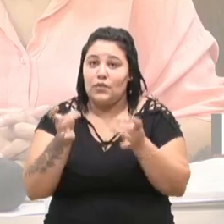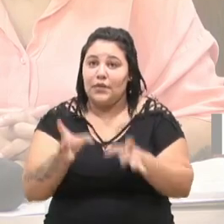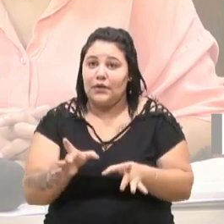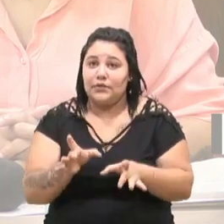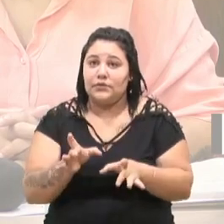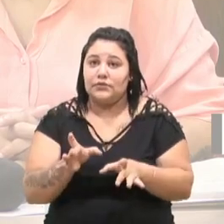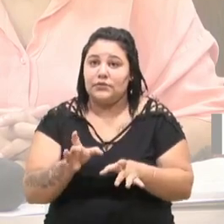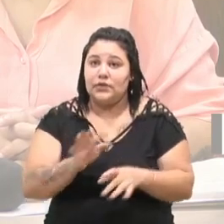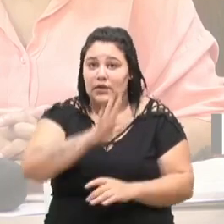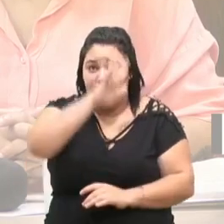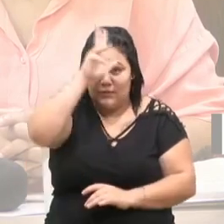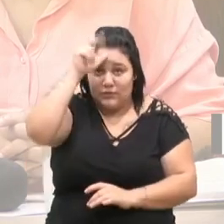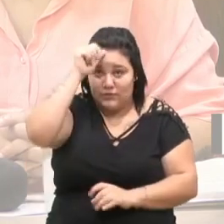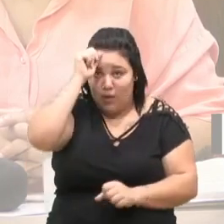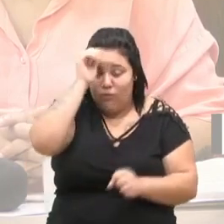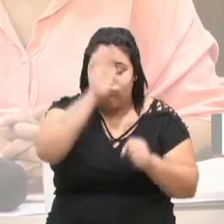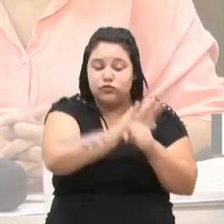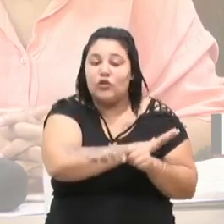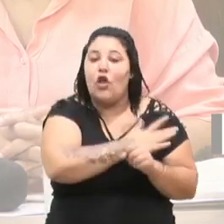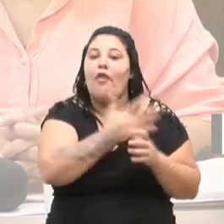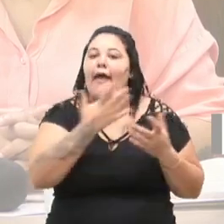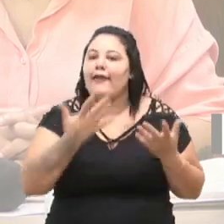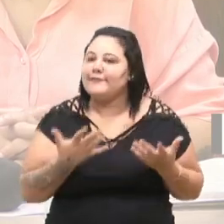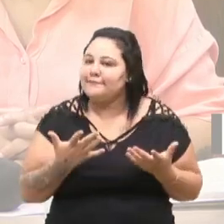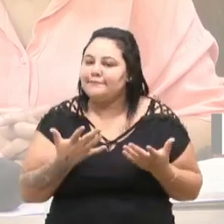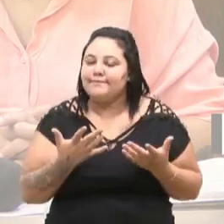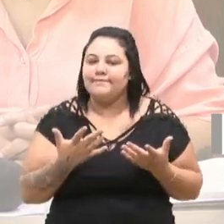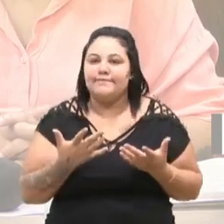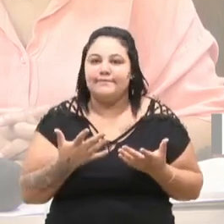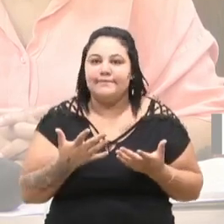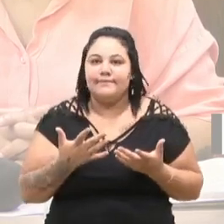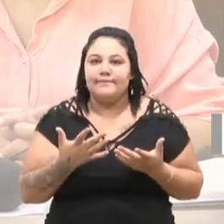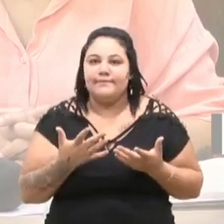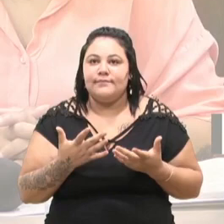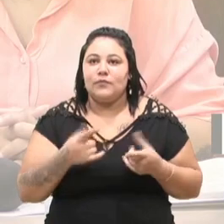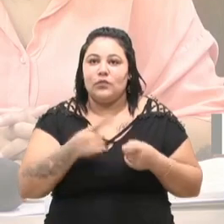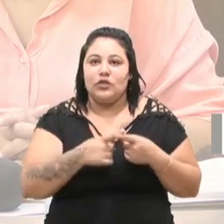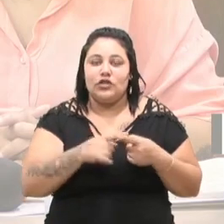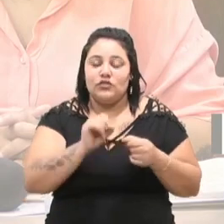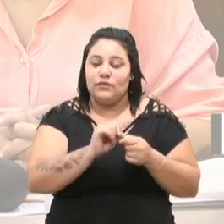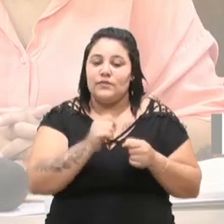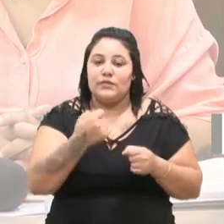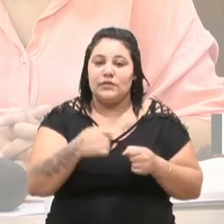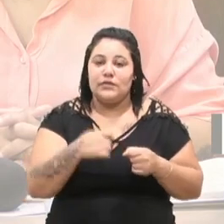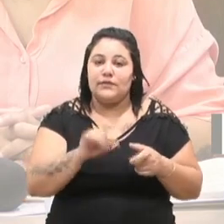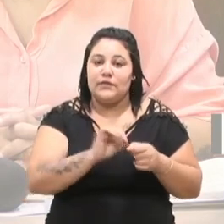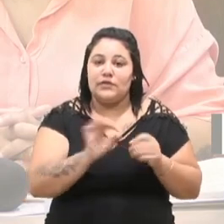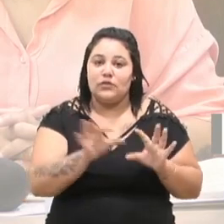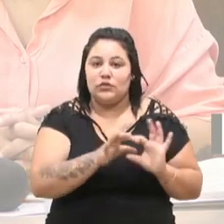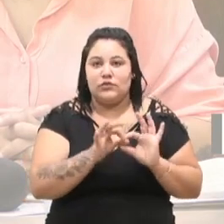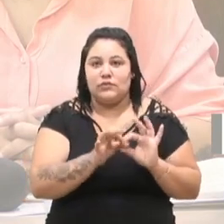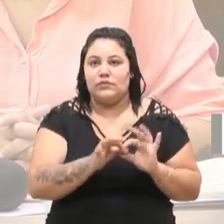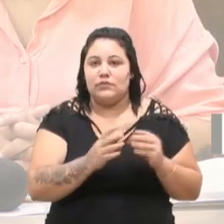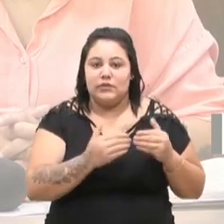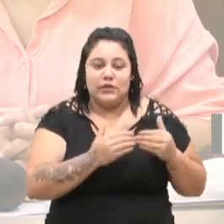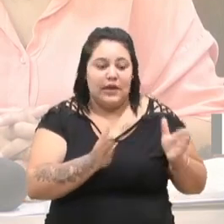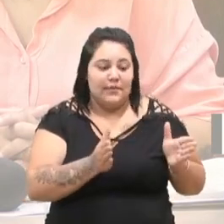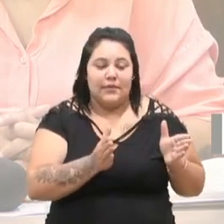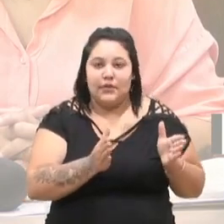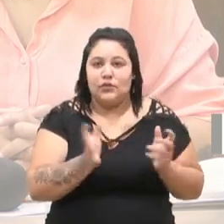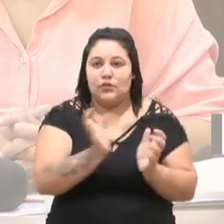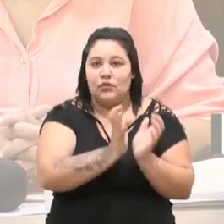nossas municipais estão abarrotadas. E isso é inadmissível, porque aí nem que nós vamos fazer um convênio e vamos abrir turma do ensino